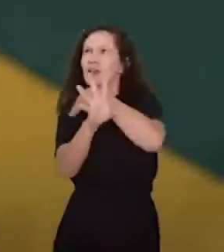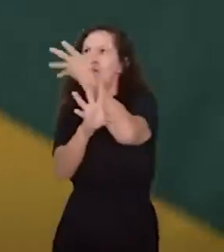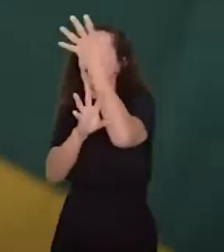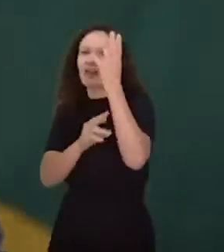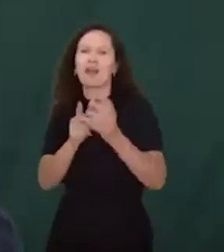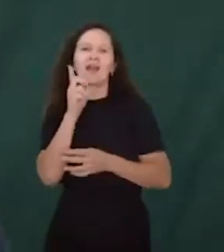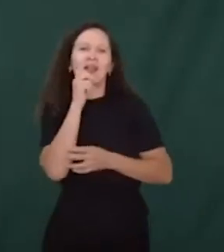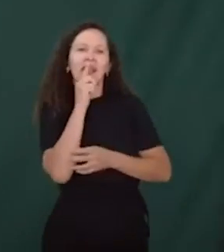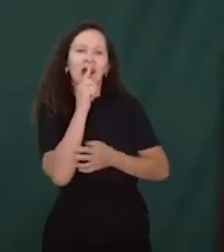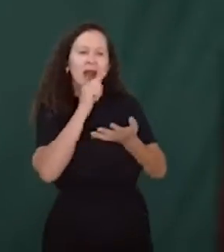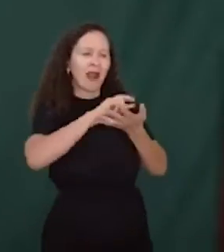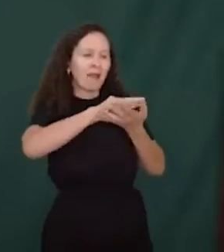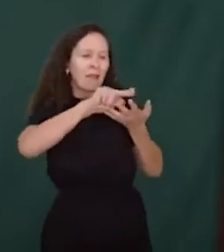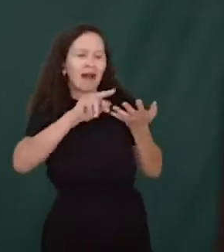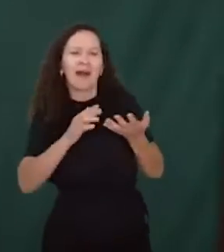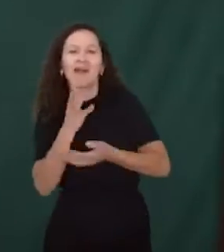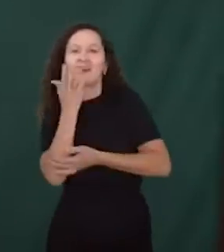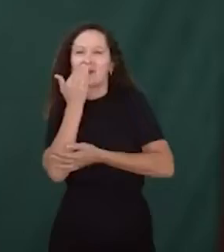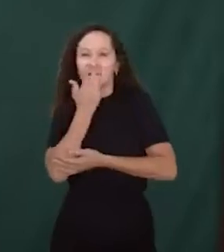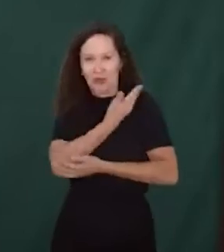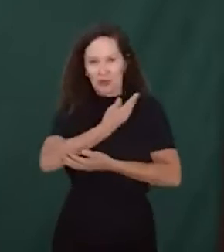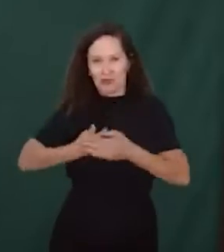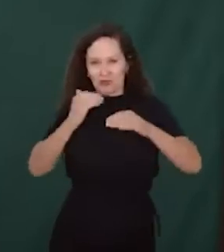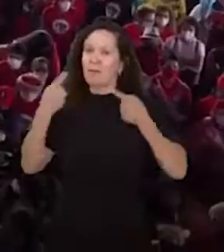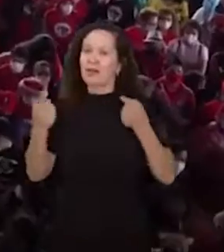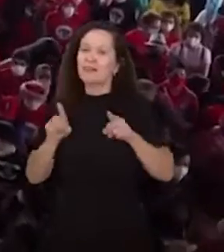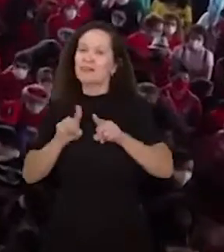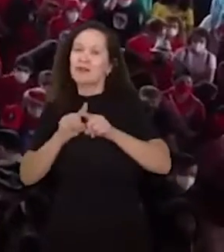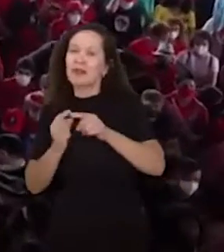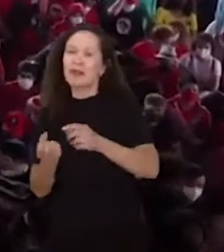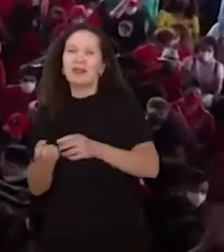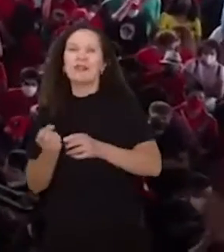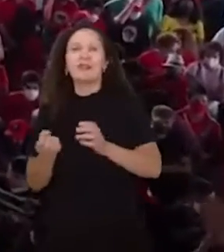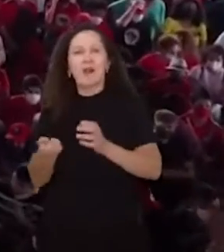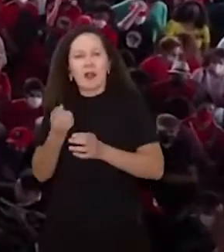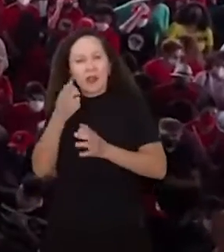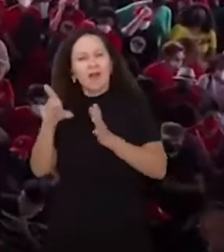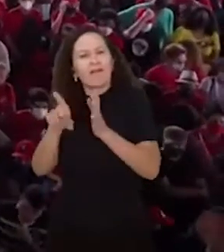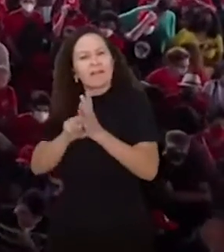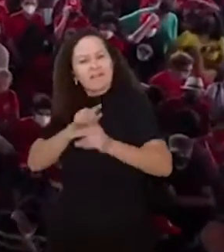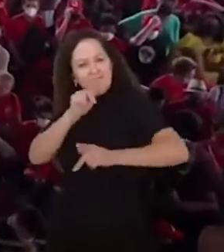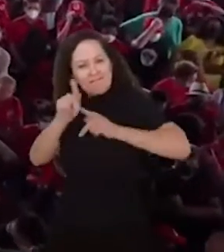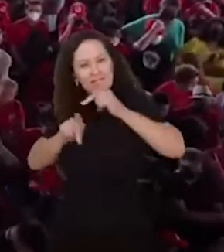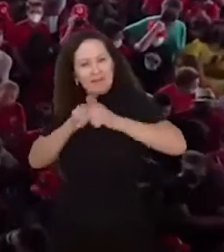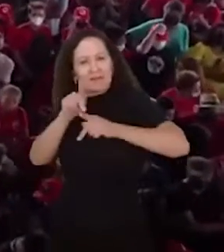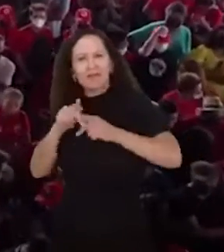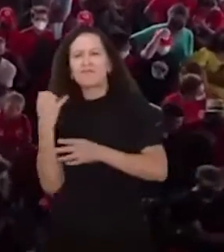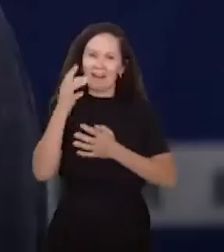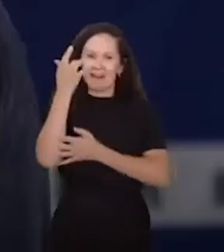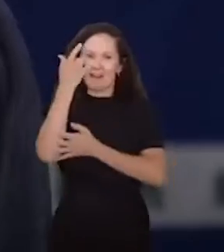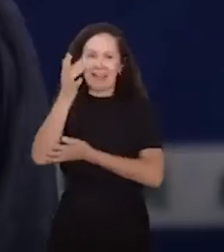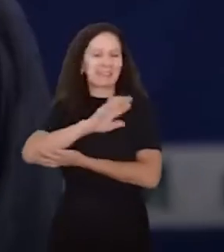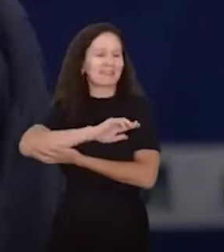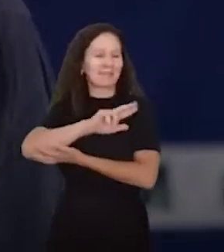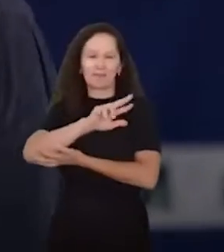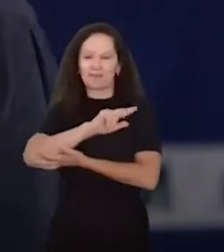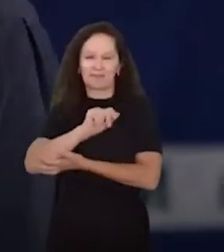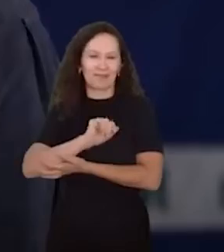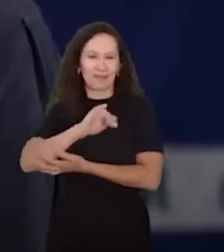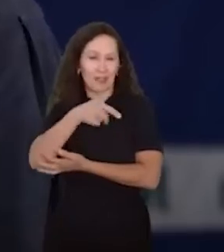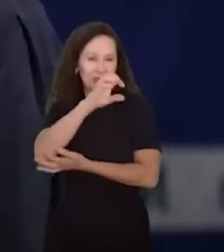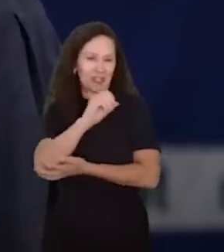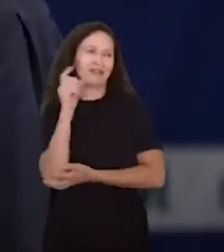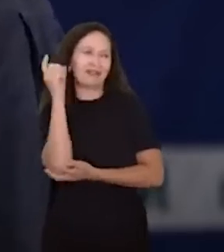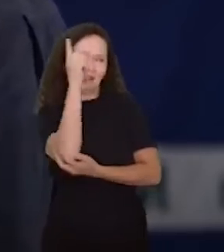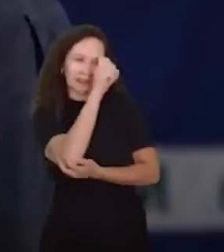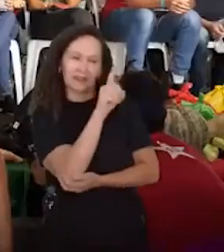Um governo soberano é aquele que cuida do seu povo em primeiro lugar. Vai ser uma luta difícil. Nós estamos lutando contra